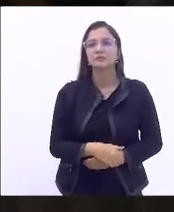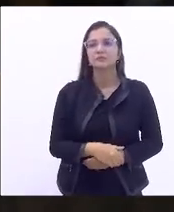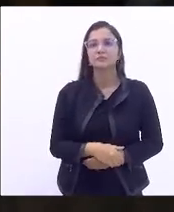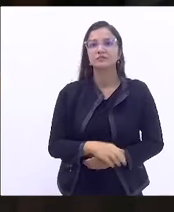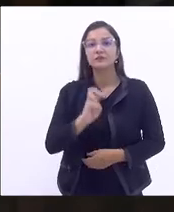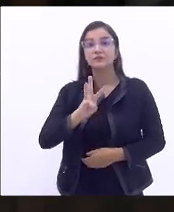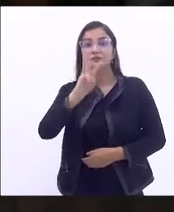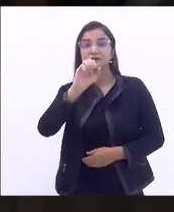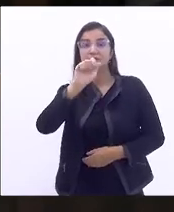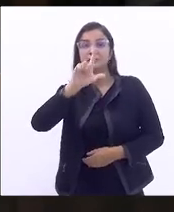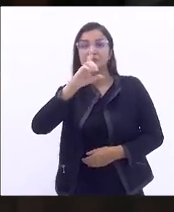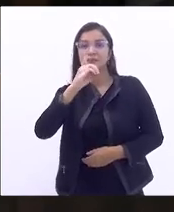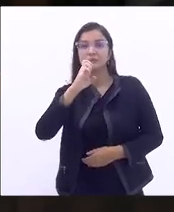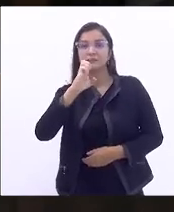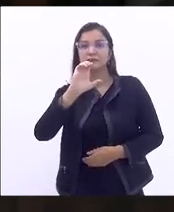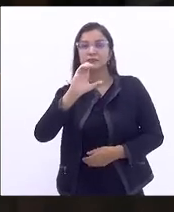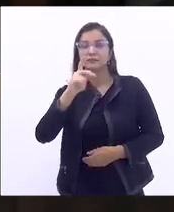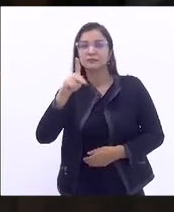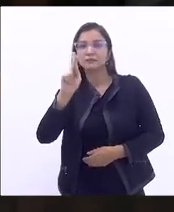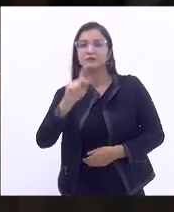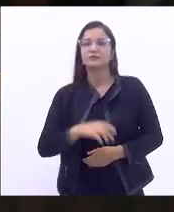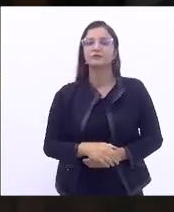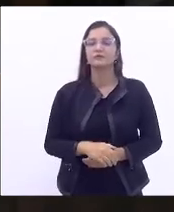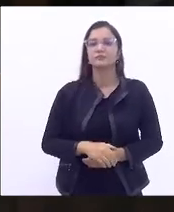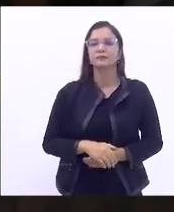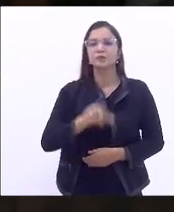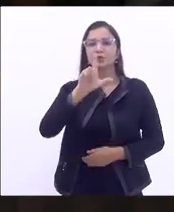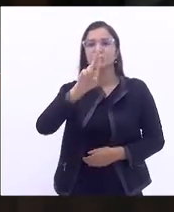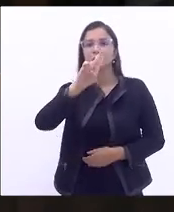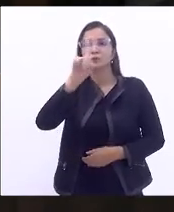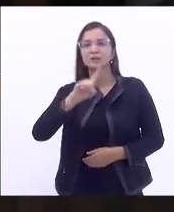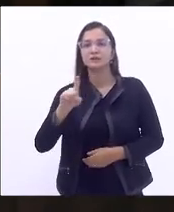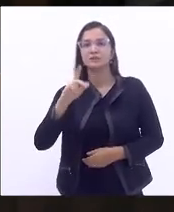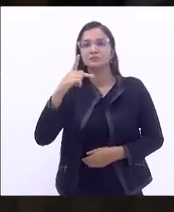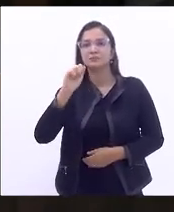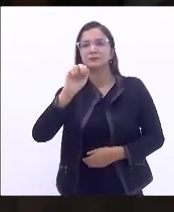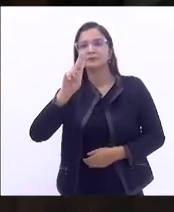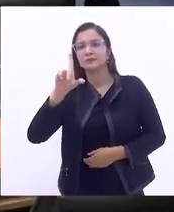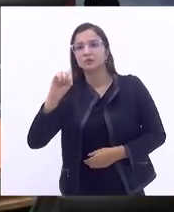Waldeck Carneiro, Luiz Paulo, acho que já falei. Isso aí.